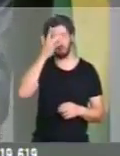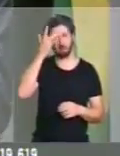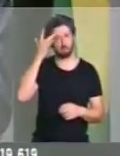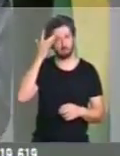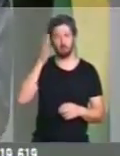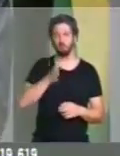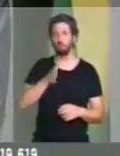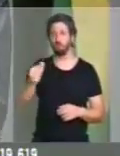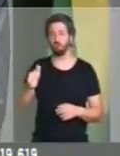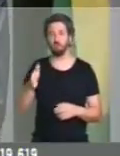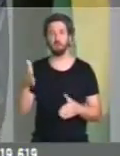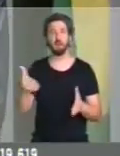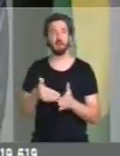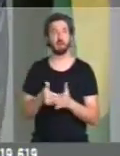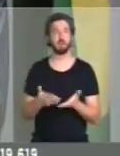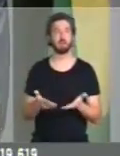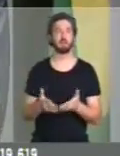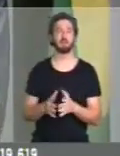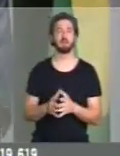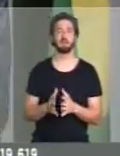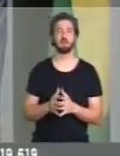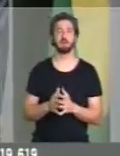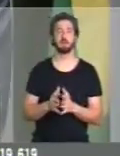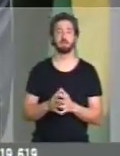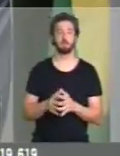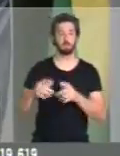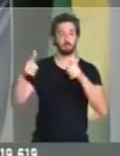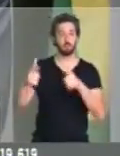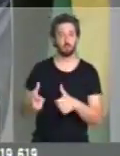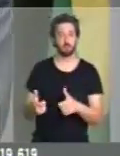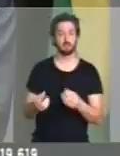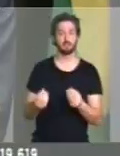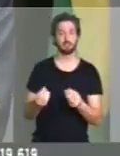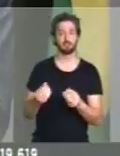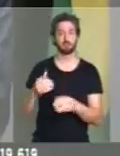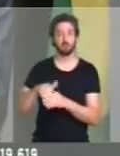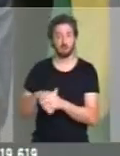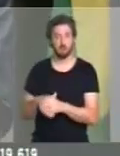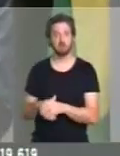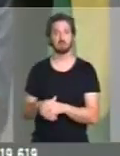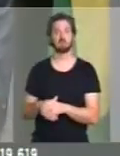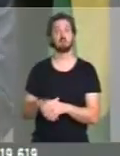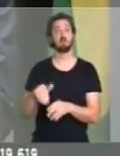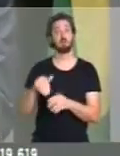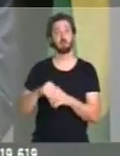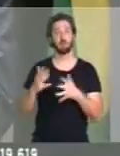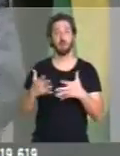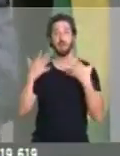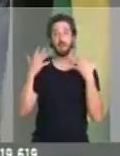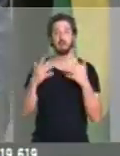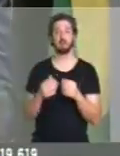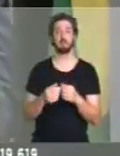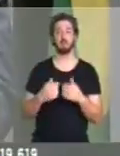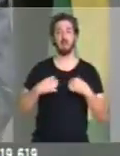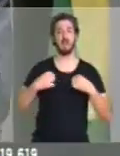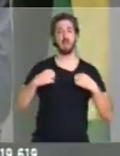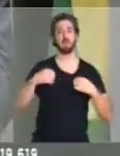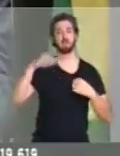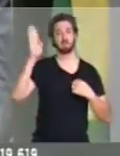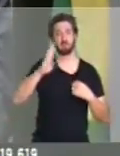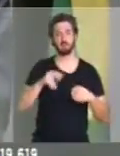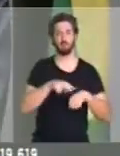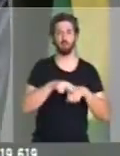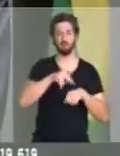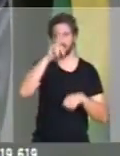pessoas indo até as suas zonas de votação, votando com alegria, com a camisa do Brasil, com o